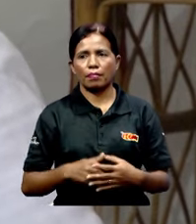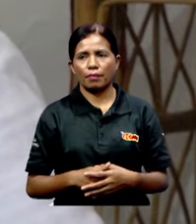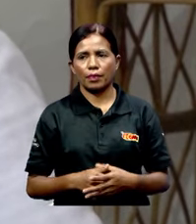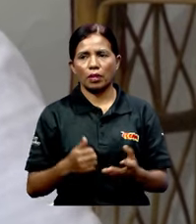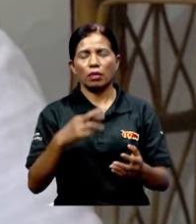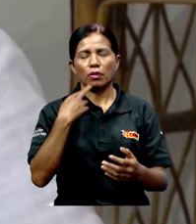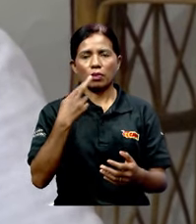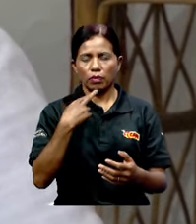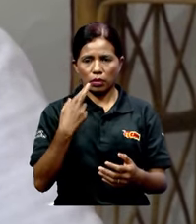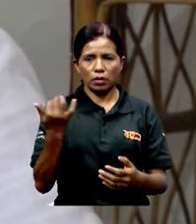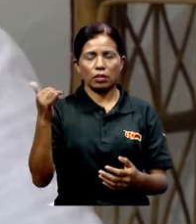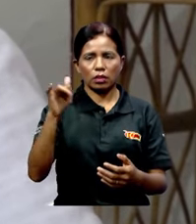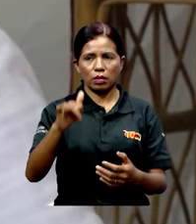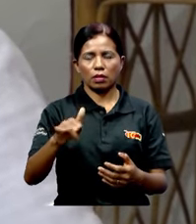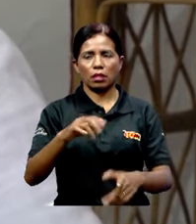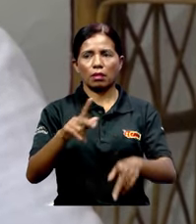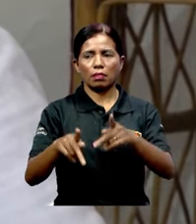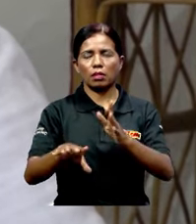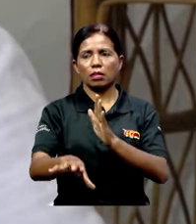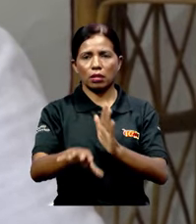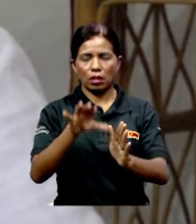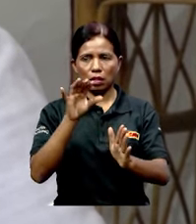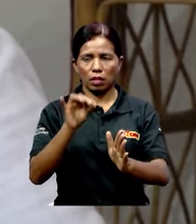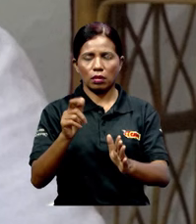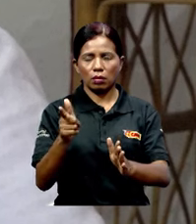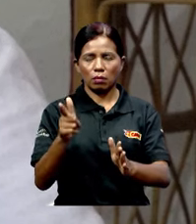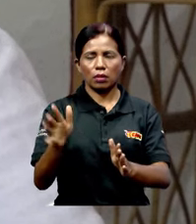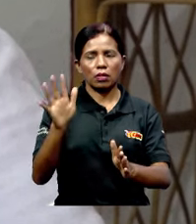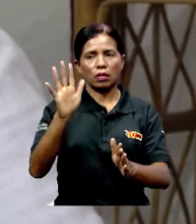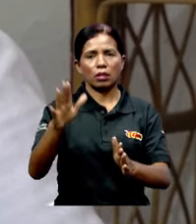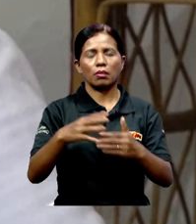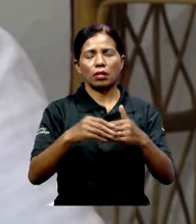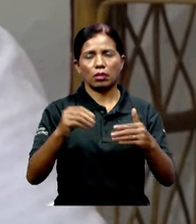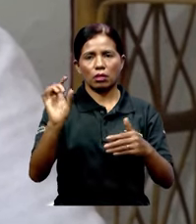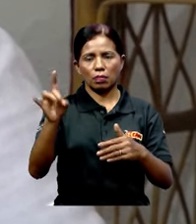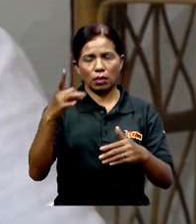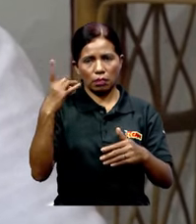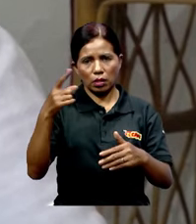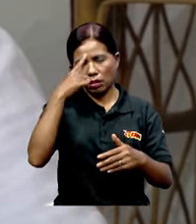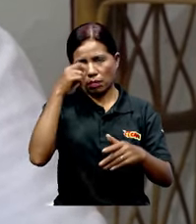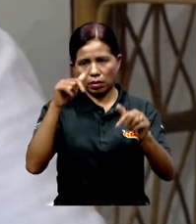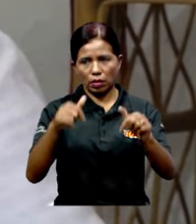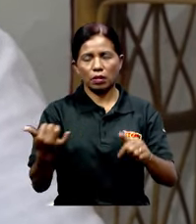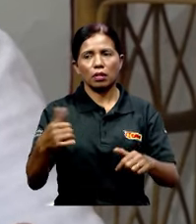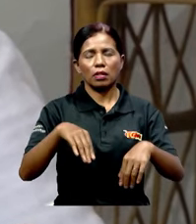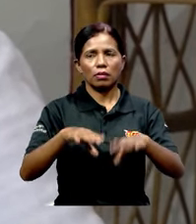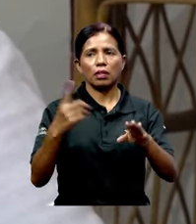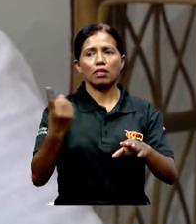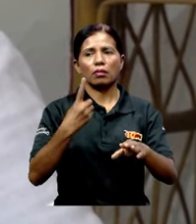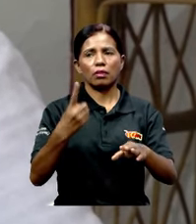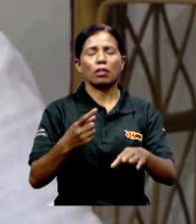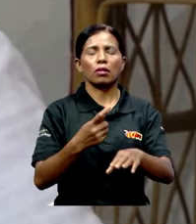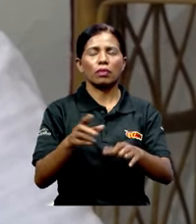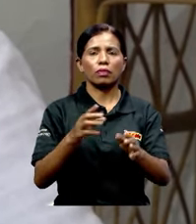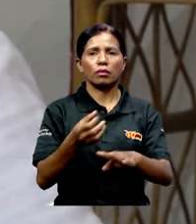se for em vez que consumidor se vale retam 25 quilos e ia de $18, né? Tamba ira né? Se fan na fatia um folin ira